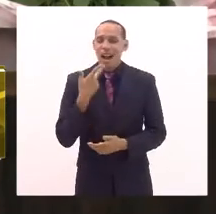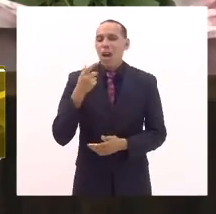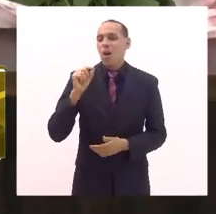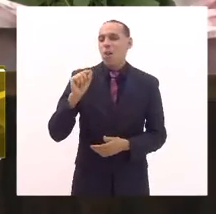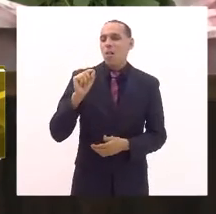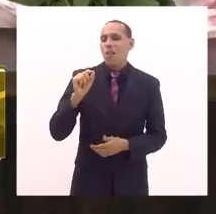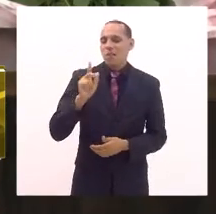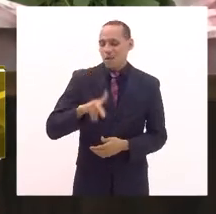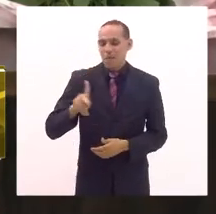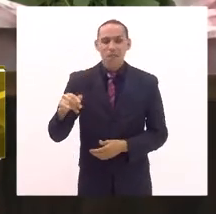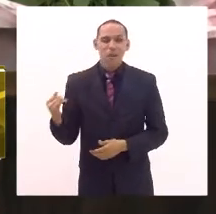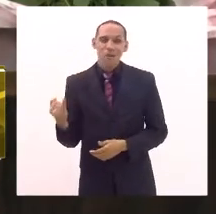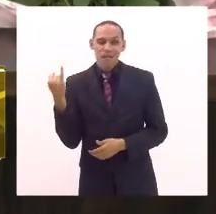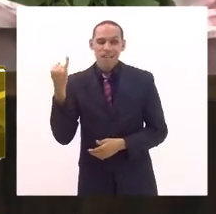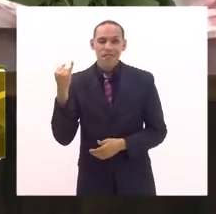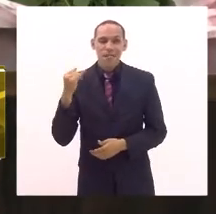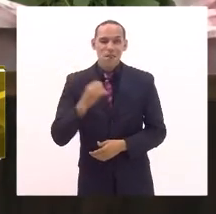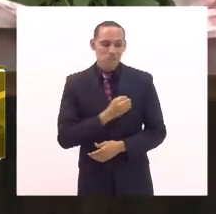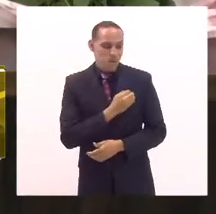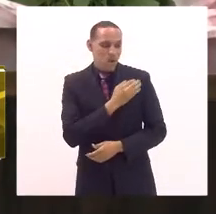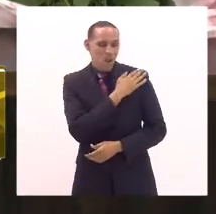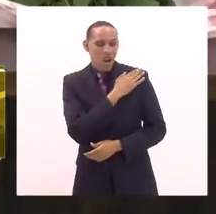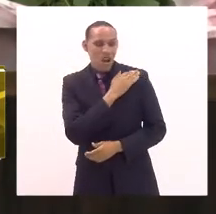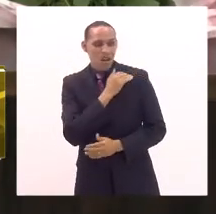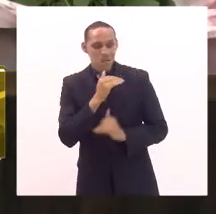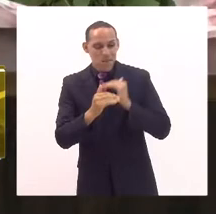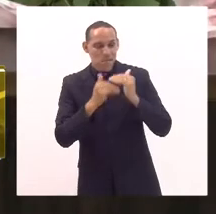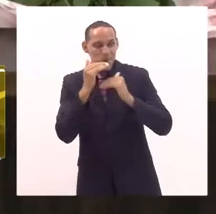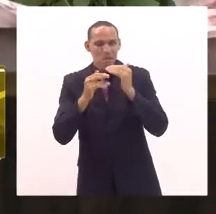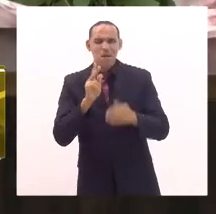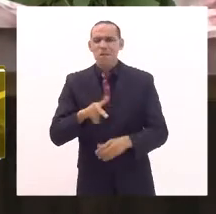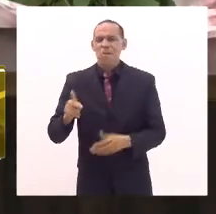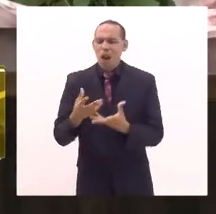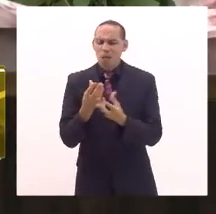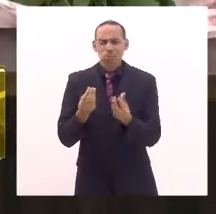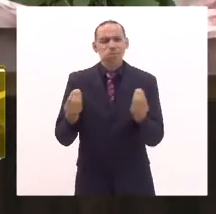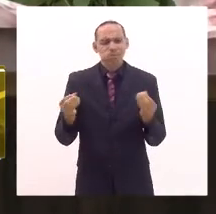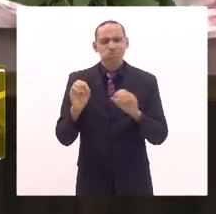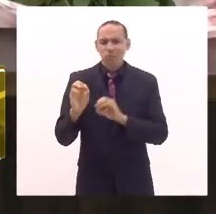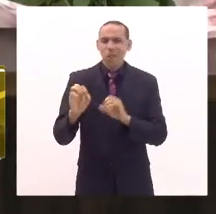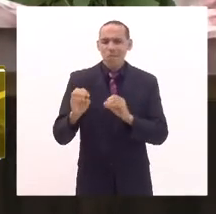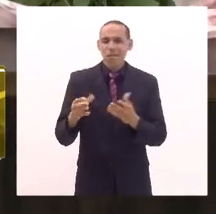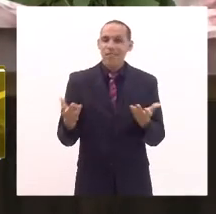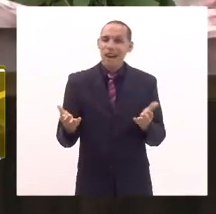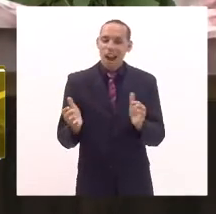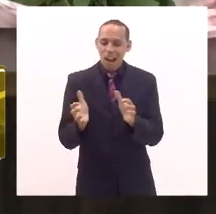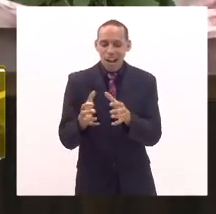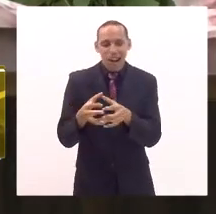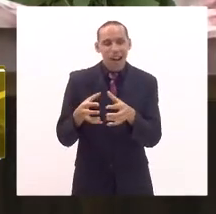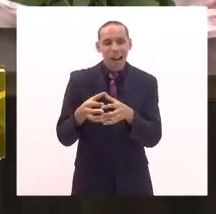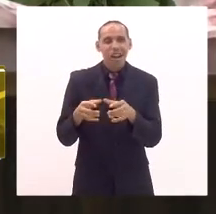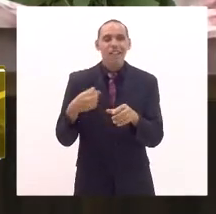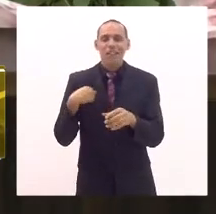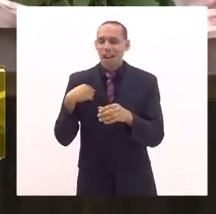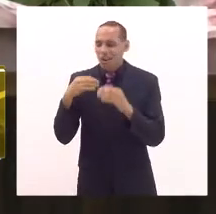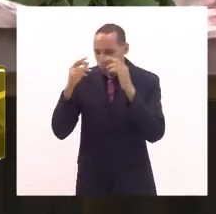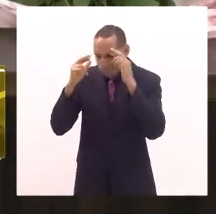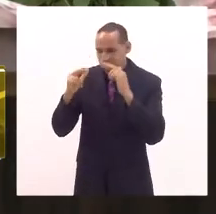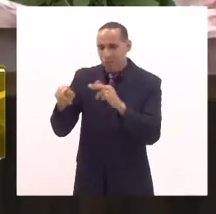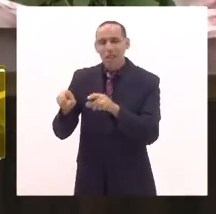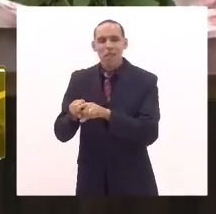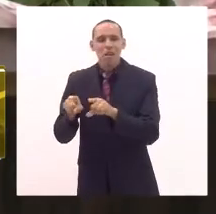importância do professor. Até o coronel chegar a coronel, foram muitos professores. Então, é uma classe que eu respeito muito, tenho um carinho muito